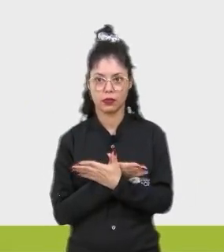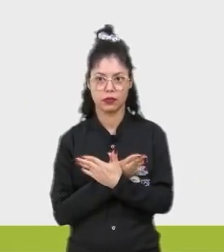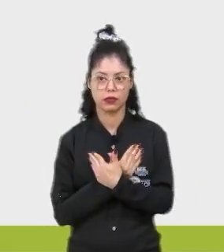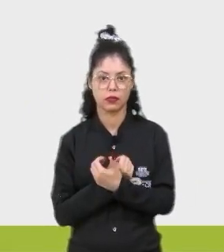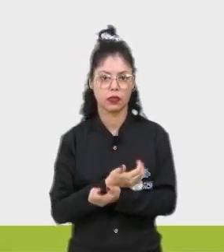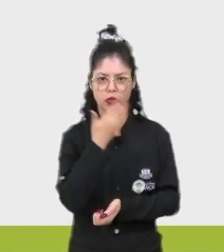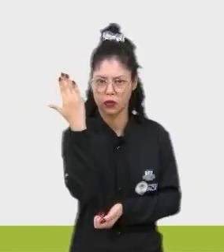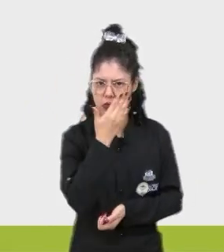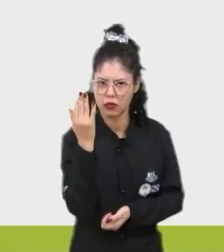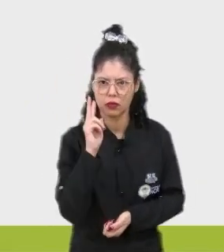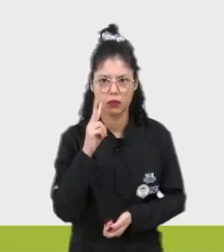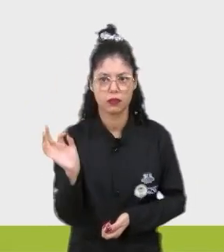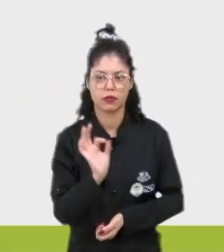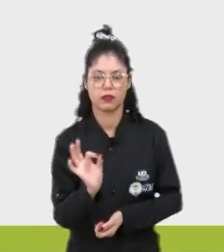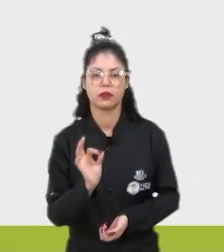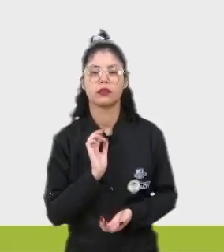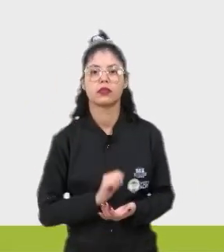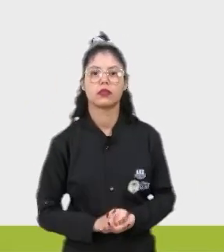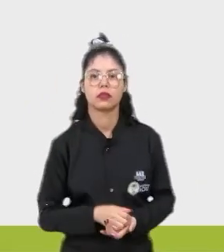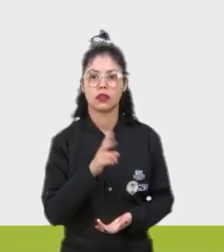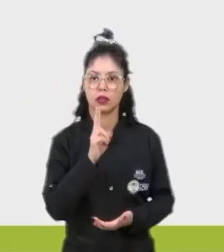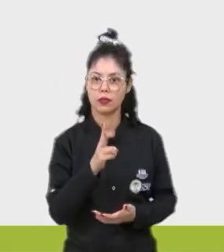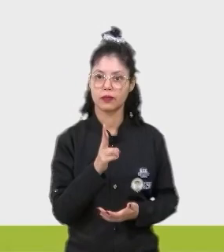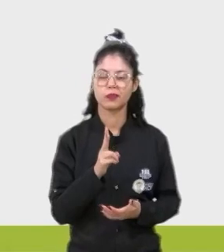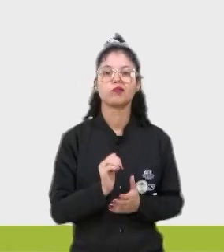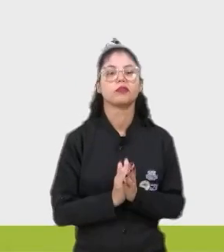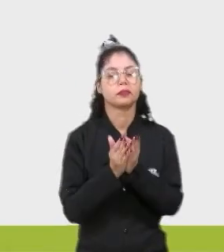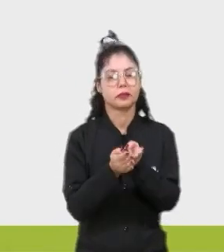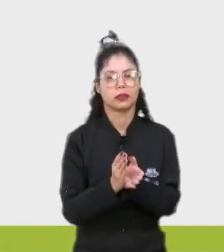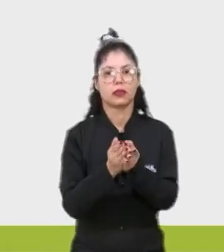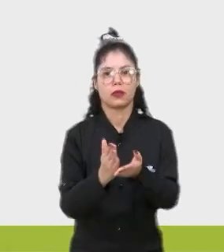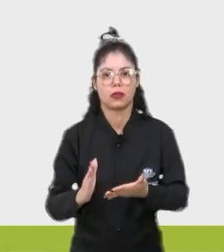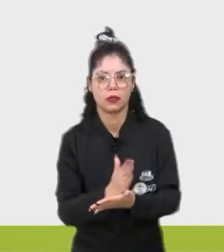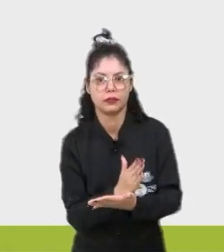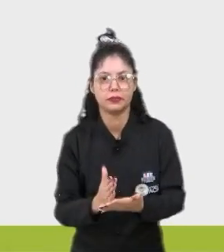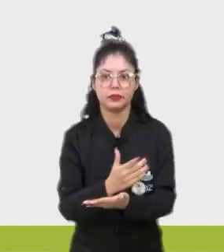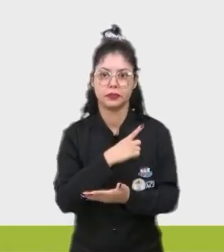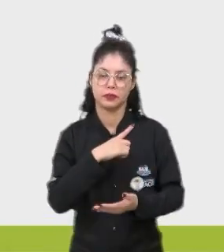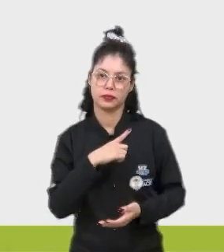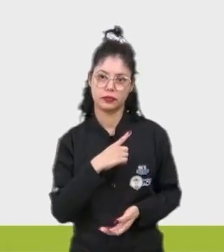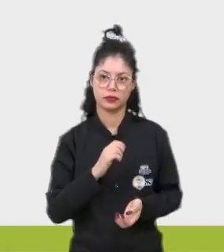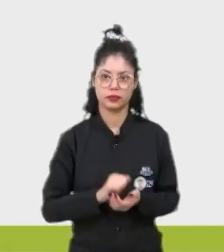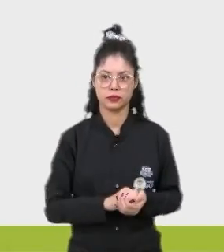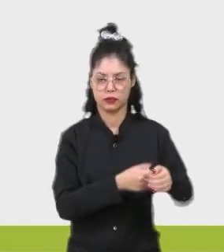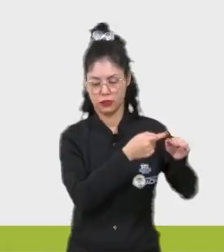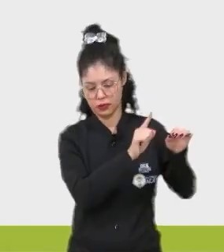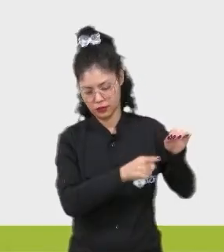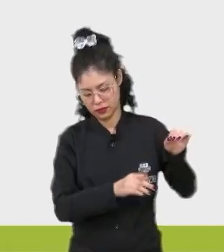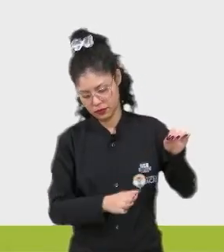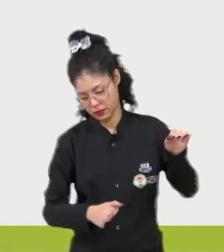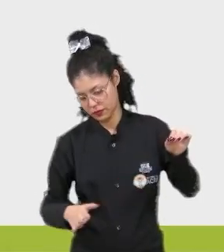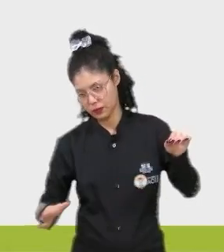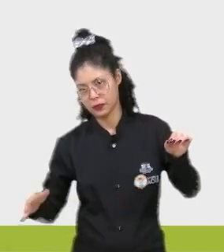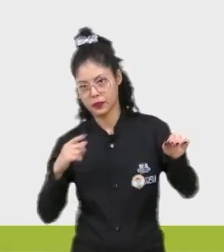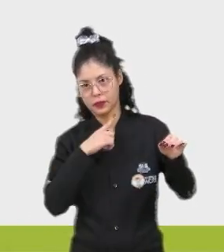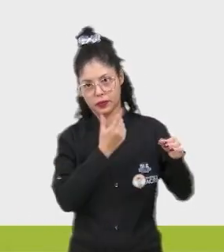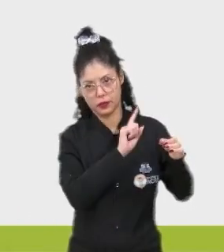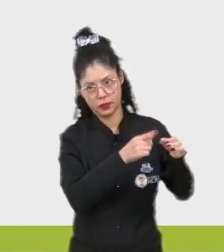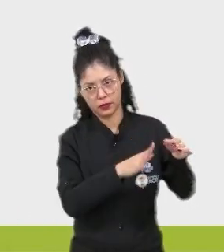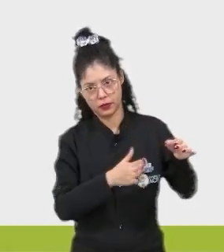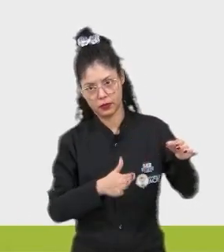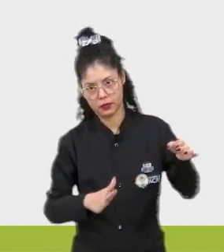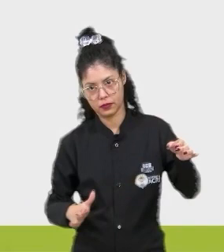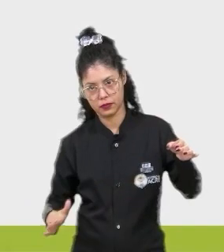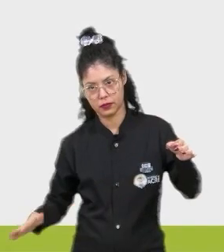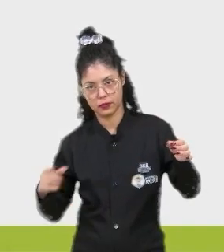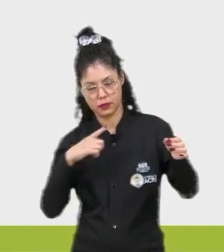sem enxergar nada. Mesma coisa é um navio. Alguns navios, eles têm lá o seu geolocalizador. Ou seja, eles conseguem